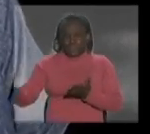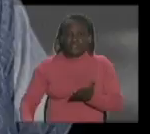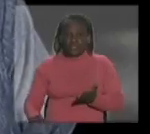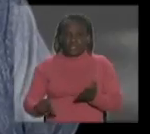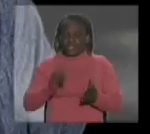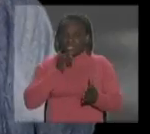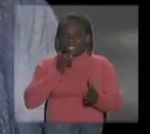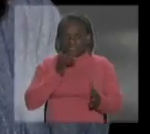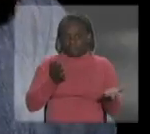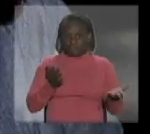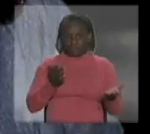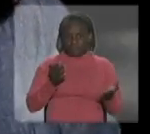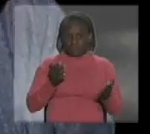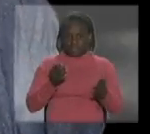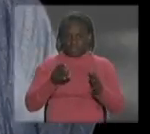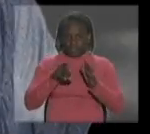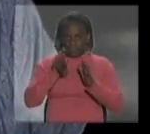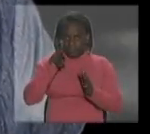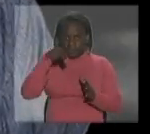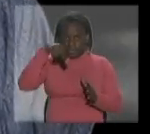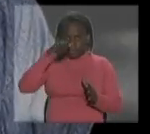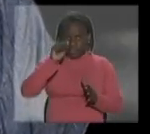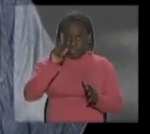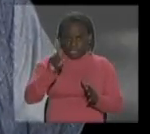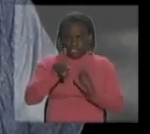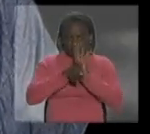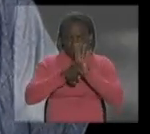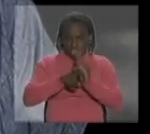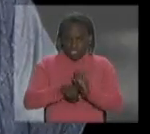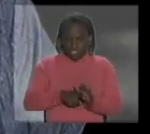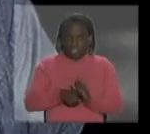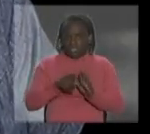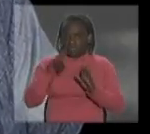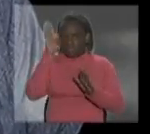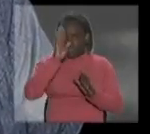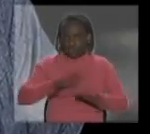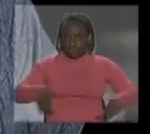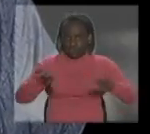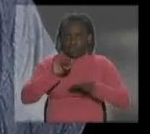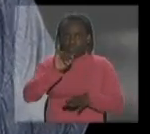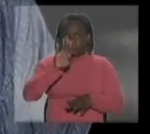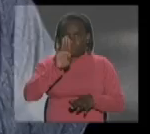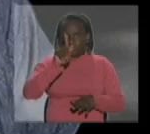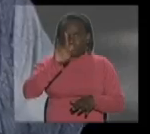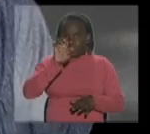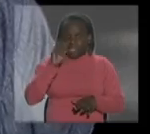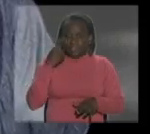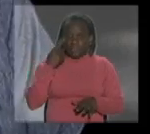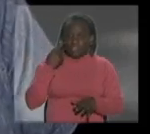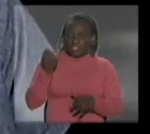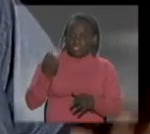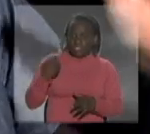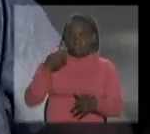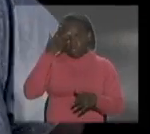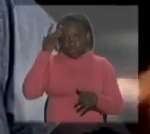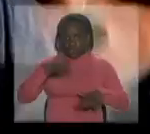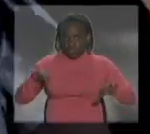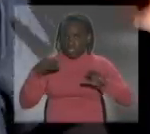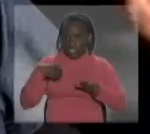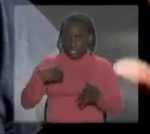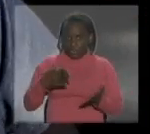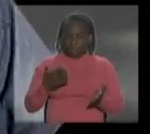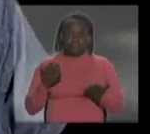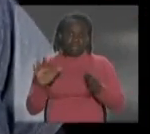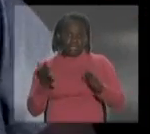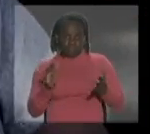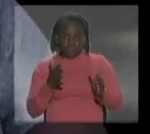for pegar, por exemplo, os dados do PNAD, da Pesquisa Nacional Domiciliar, que o IBGE faz para pensar a renda das pessoas, então você vê assim, é